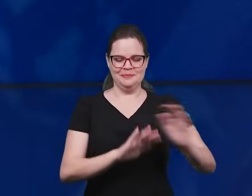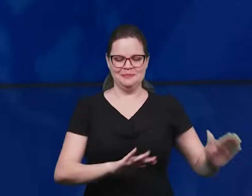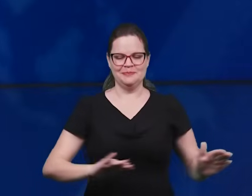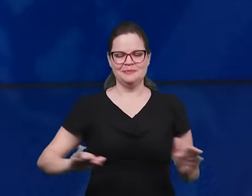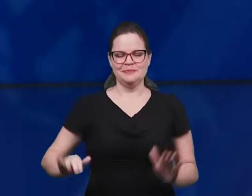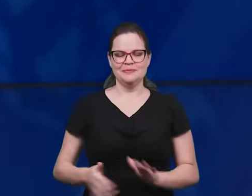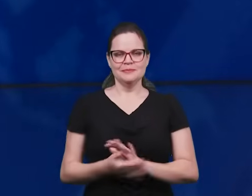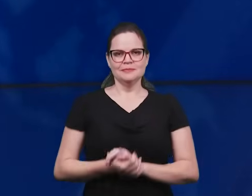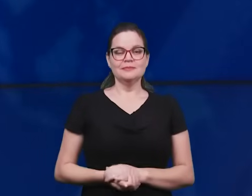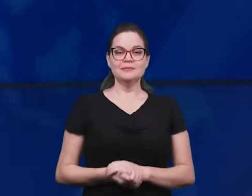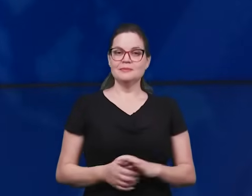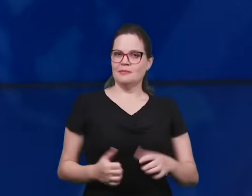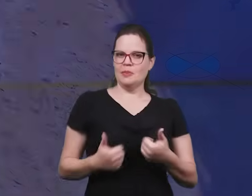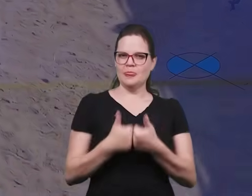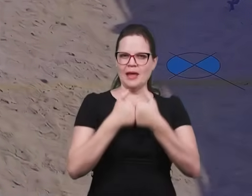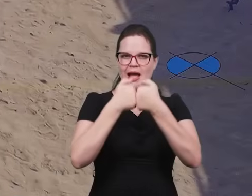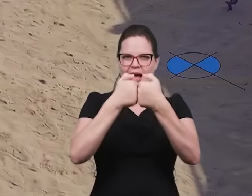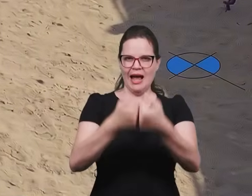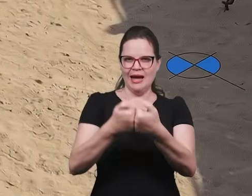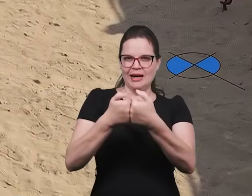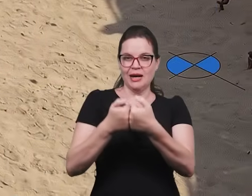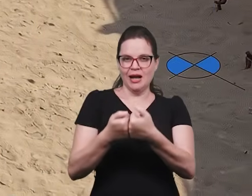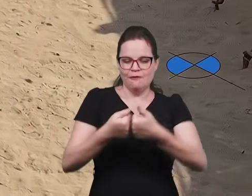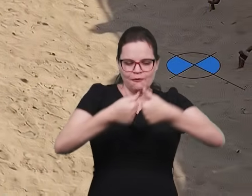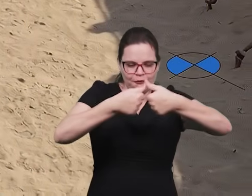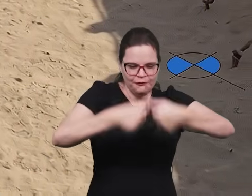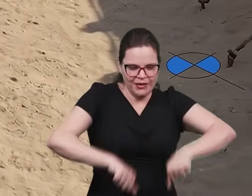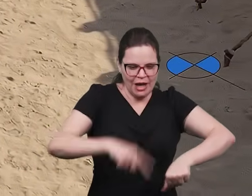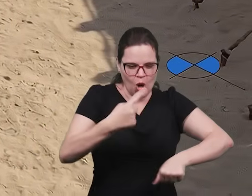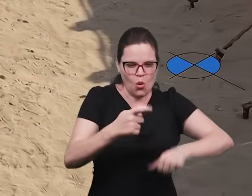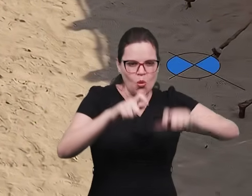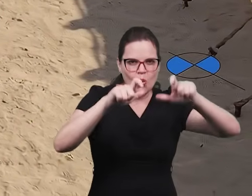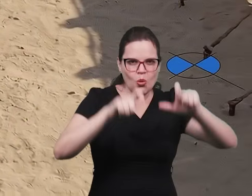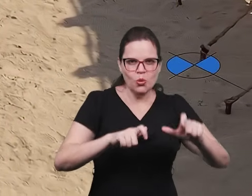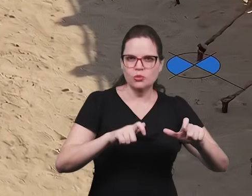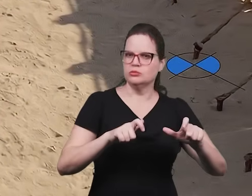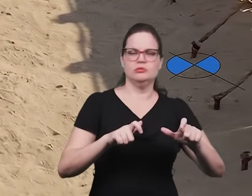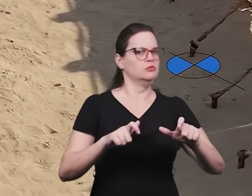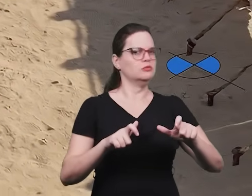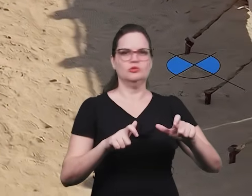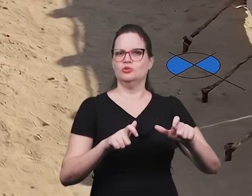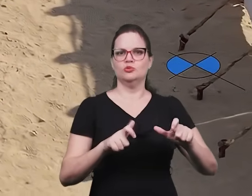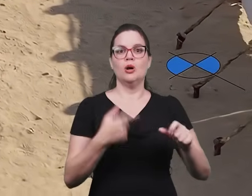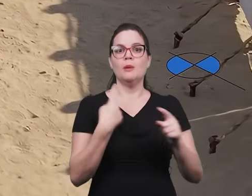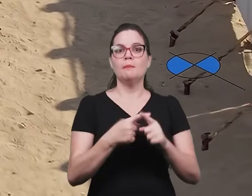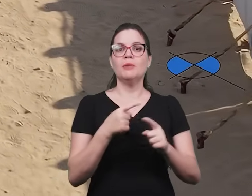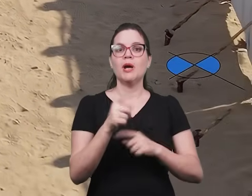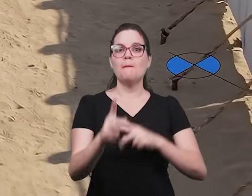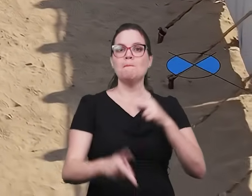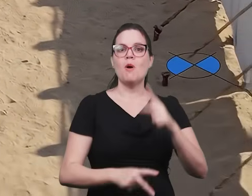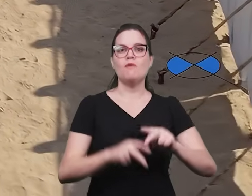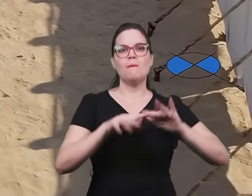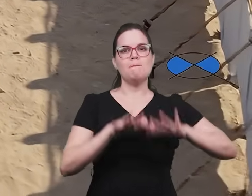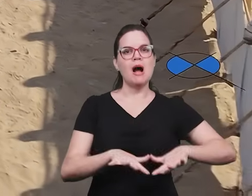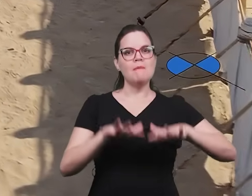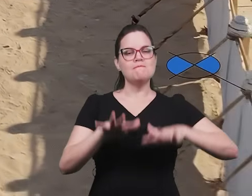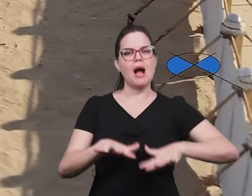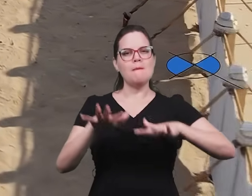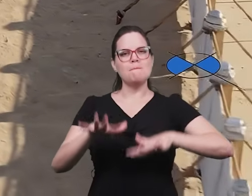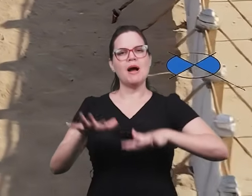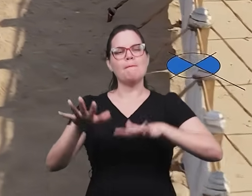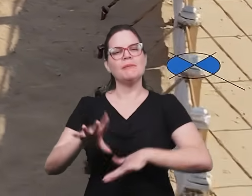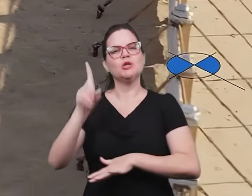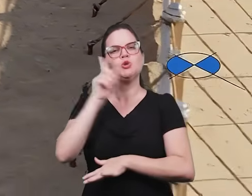Arca da Aliança não ficava estabelecida em um lugar fixo, pois o povo de Deus estava em uma peregrinação